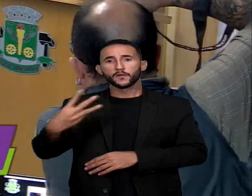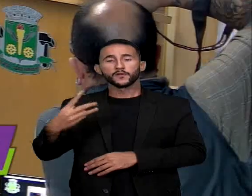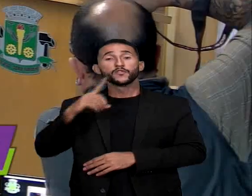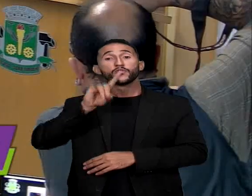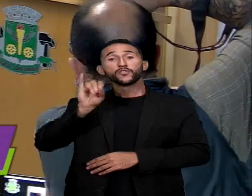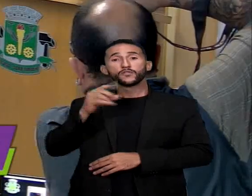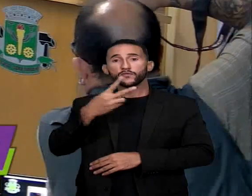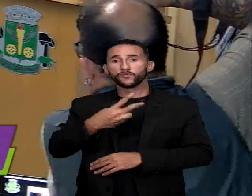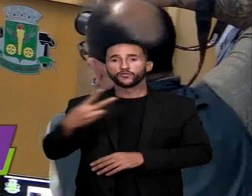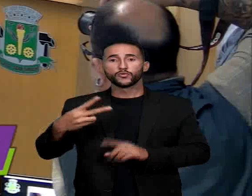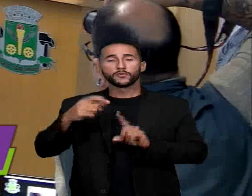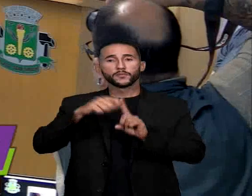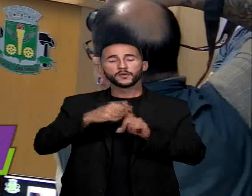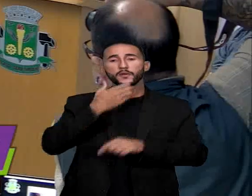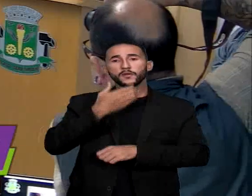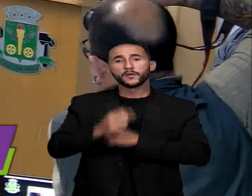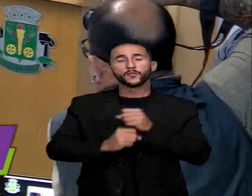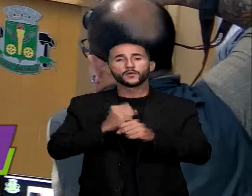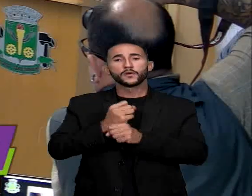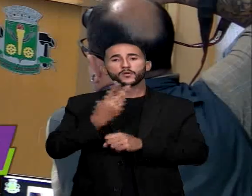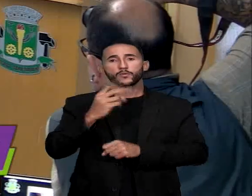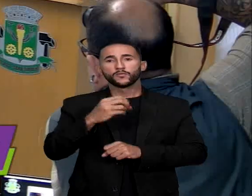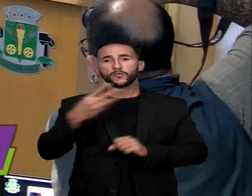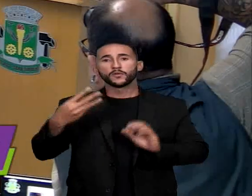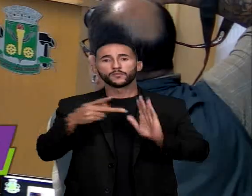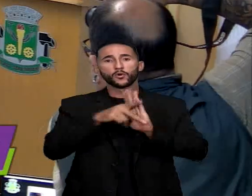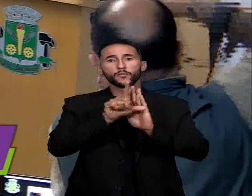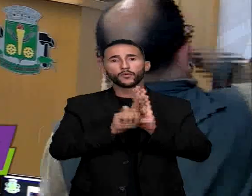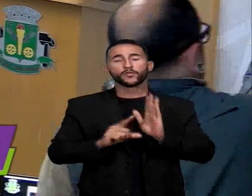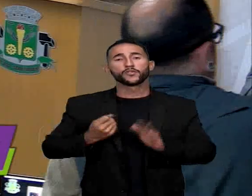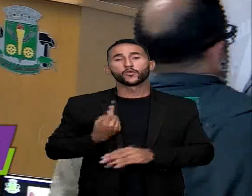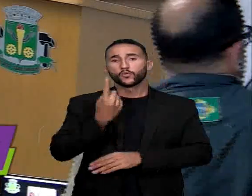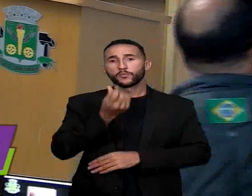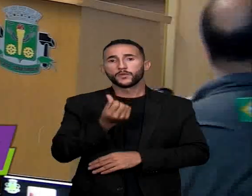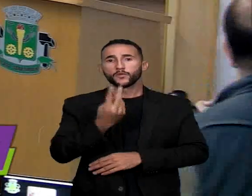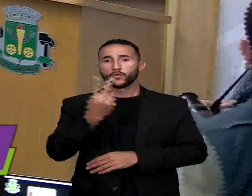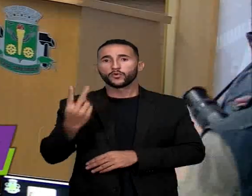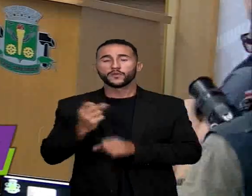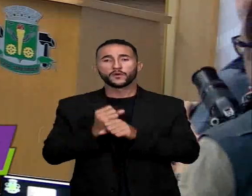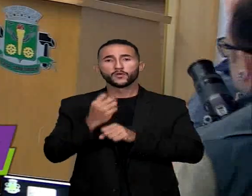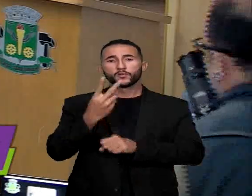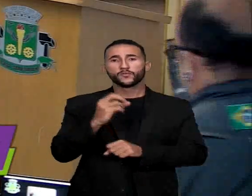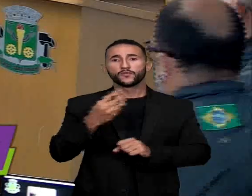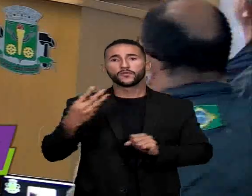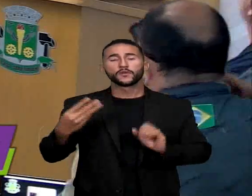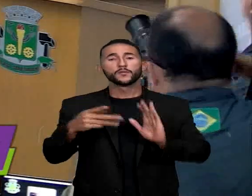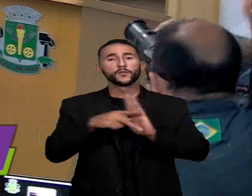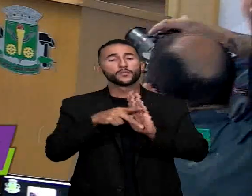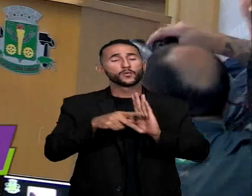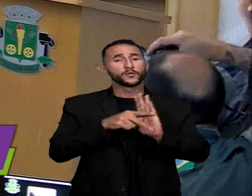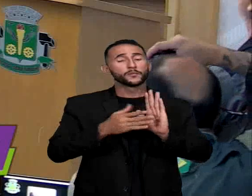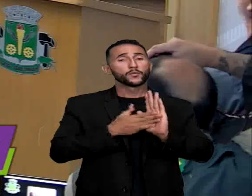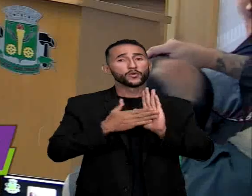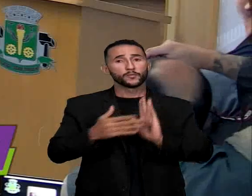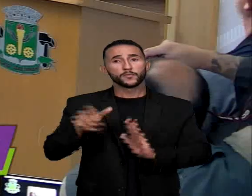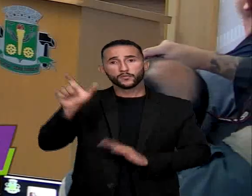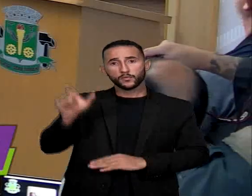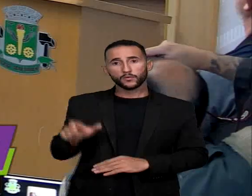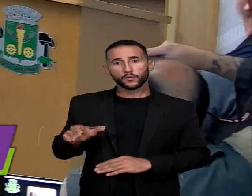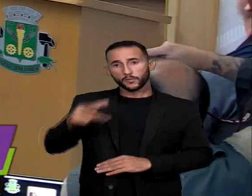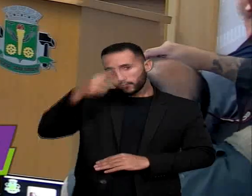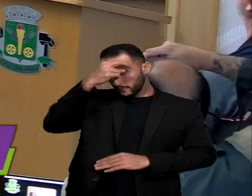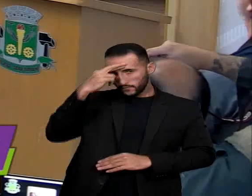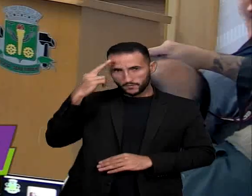de 2023 referente ao projeto de lei número 162 de 2023 de autoria do prefeito do município de